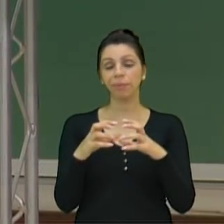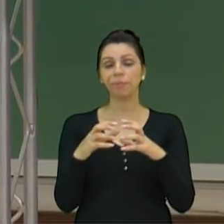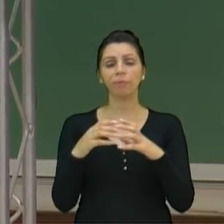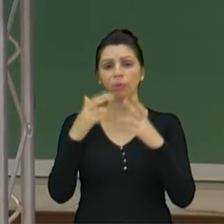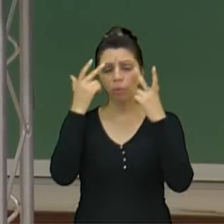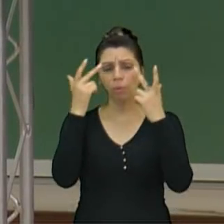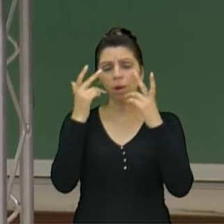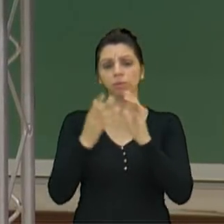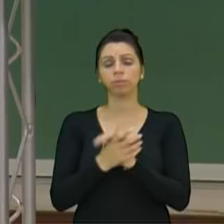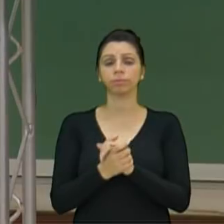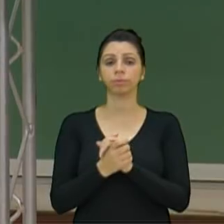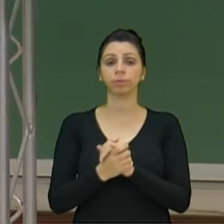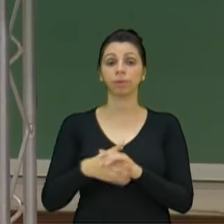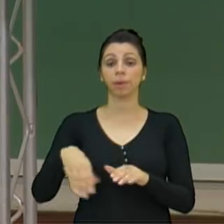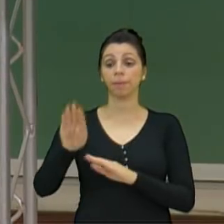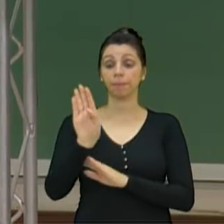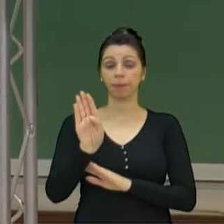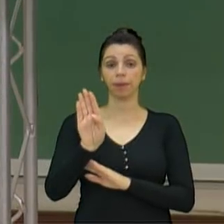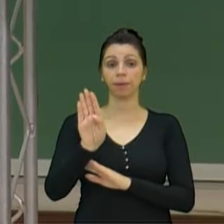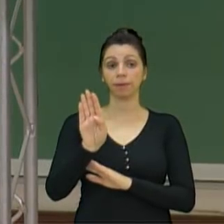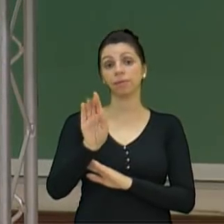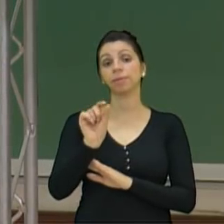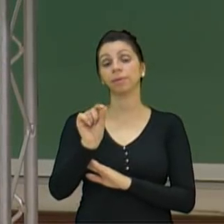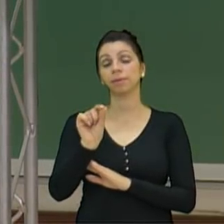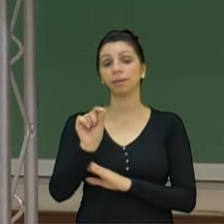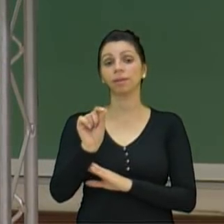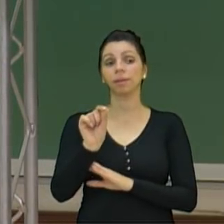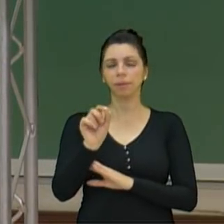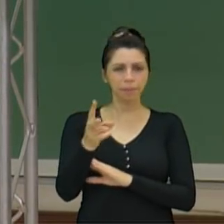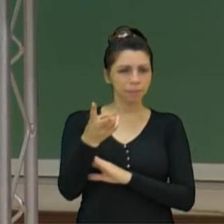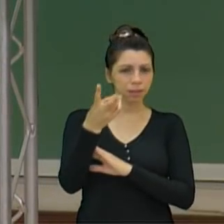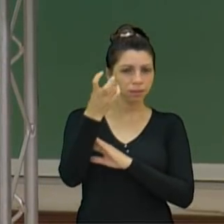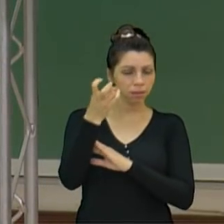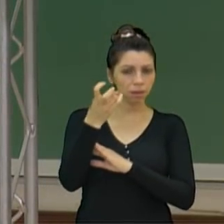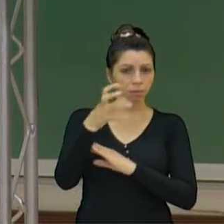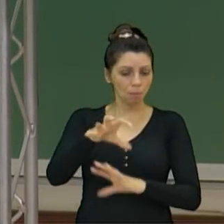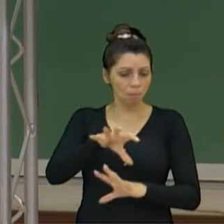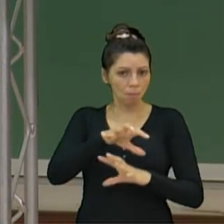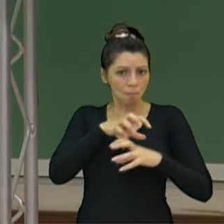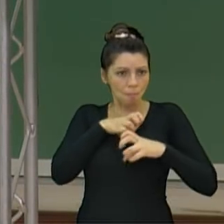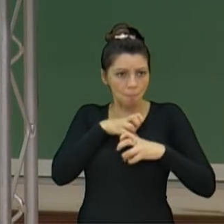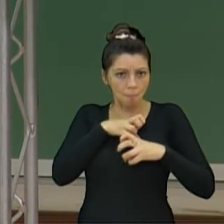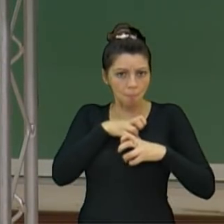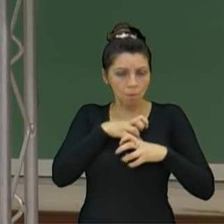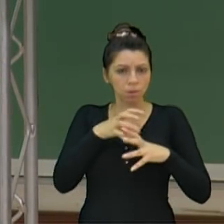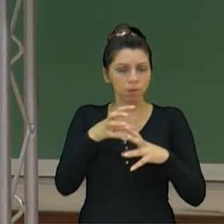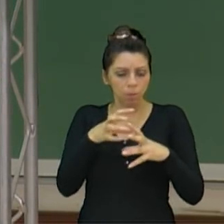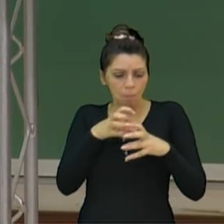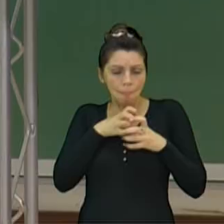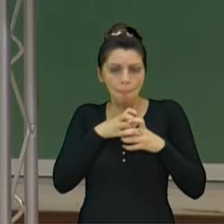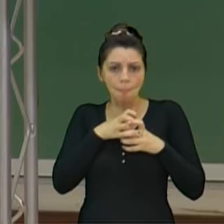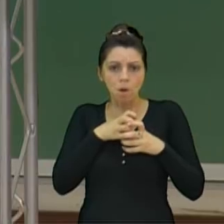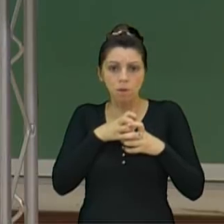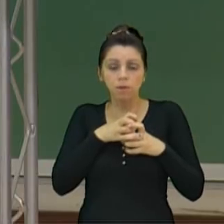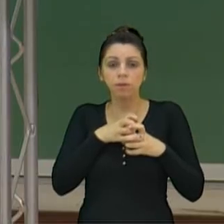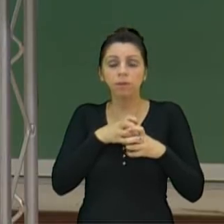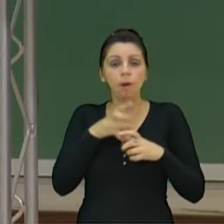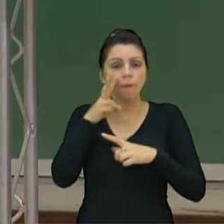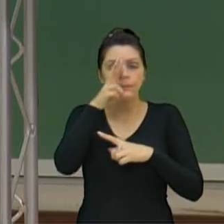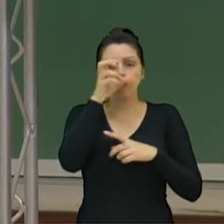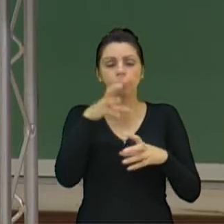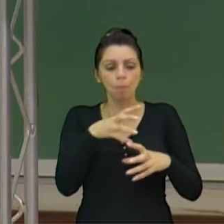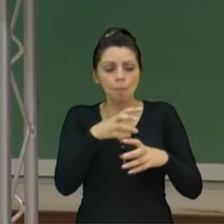diástole. Enquanto que na figura B, percebam que o coração ele está contraído, né? Então, ele está fazendo aquela força,